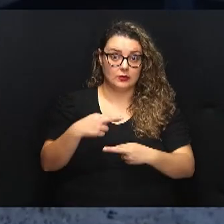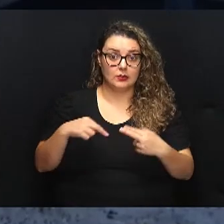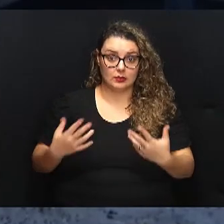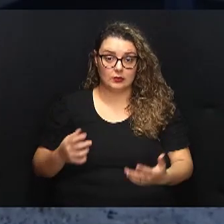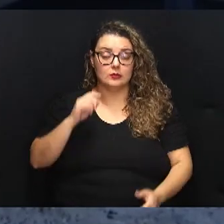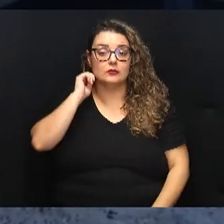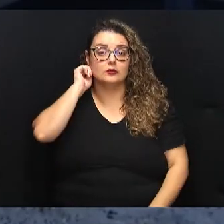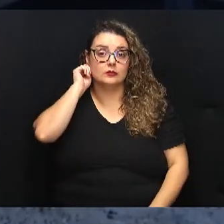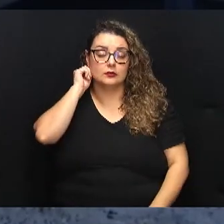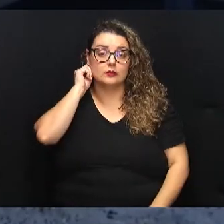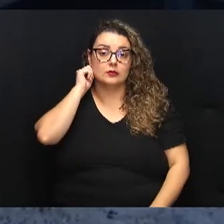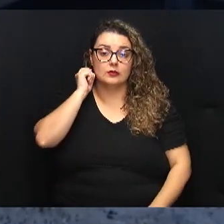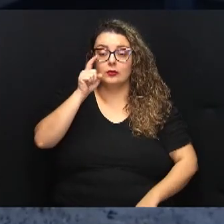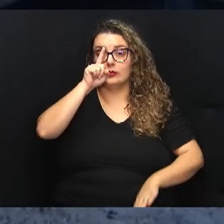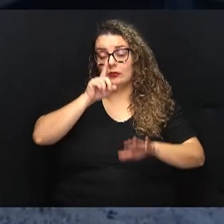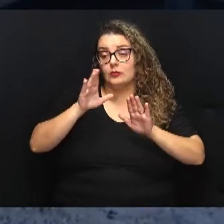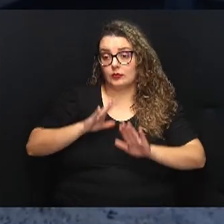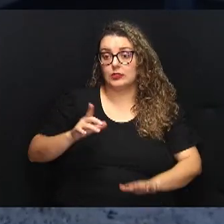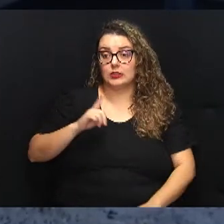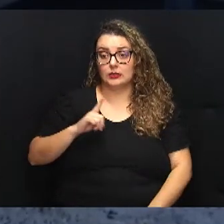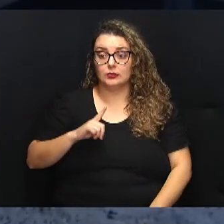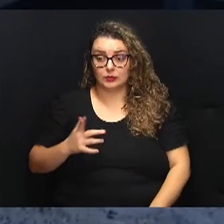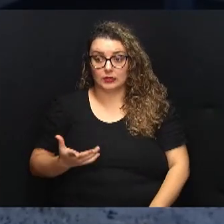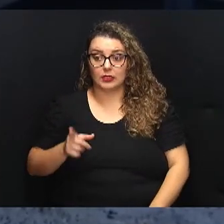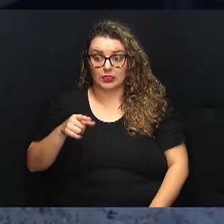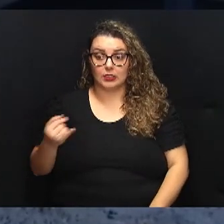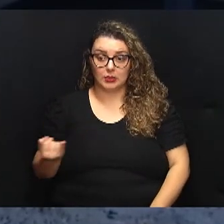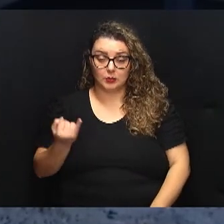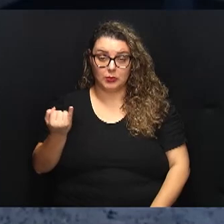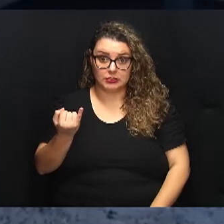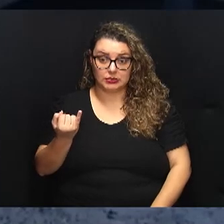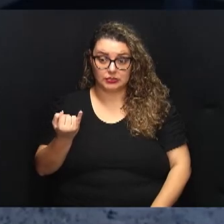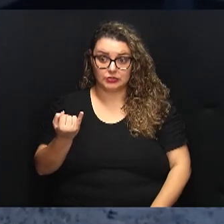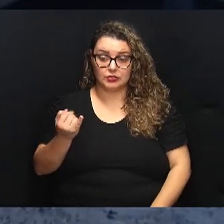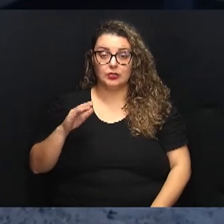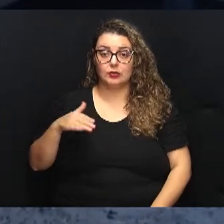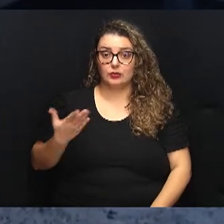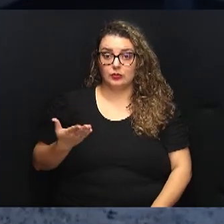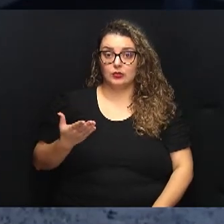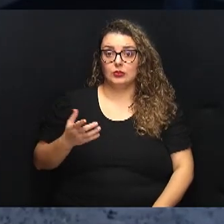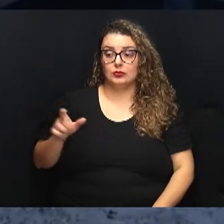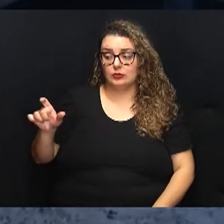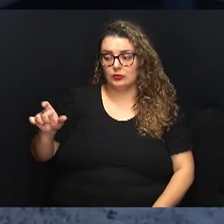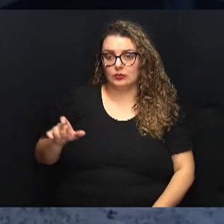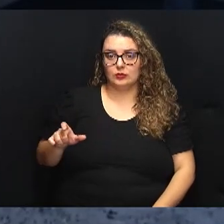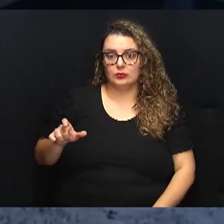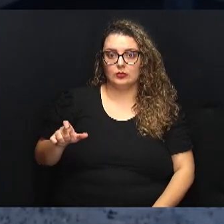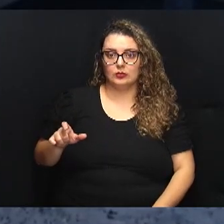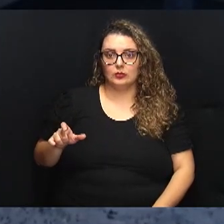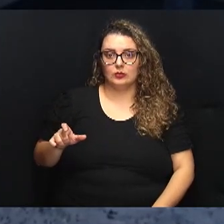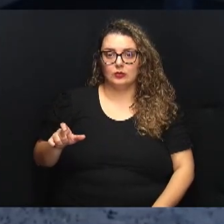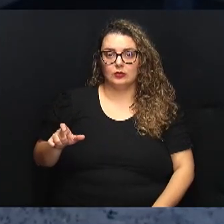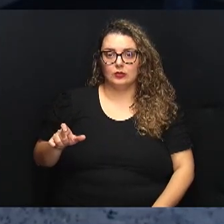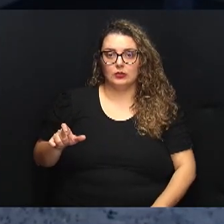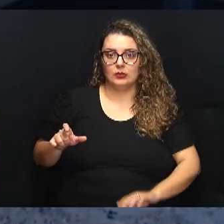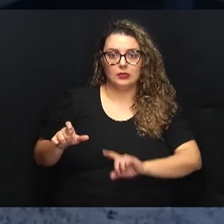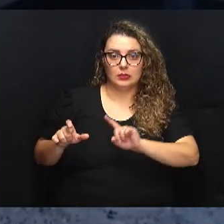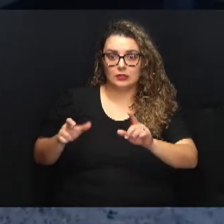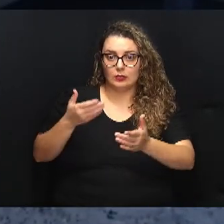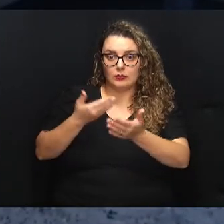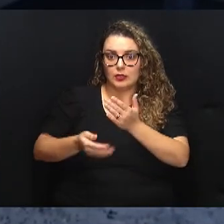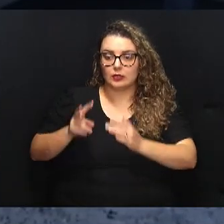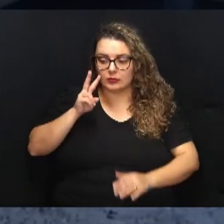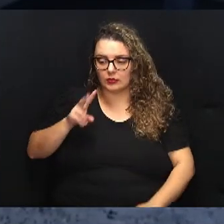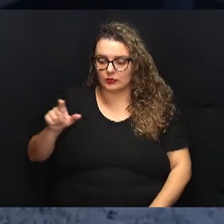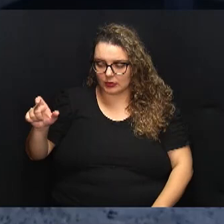Tenha sempre cuidado, e isso é bem importante, quando você passar o cartão, não perca o visual dele. Então,